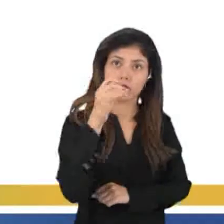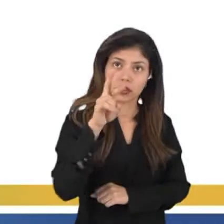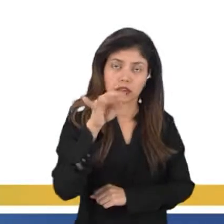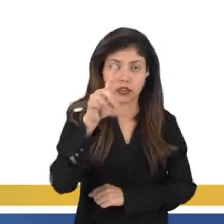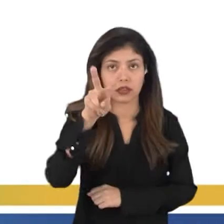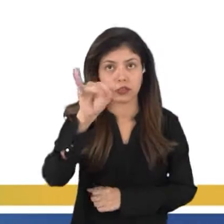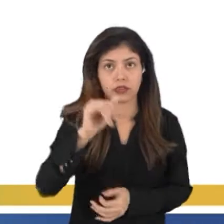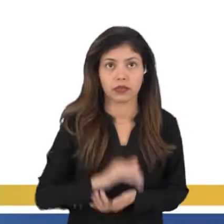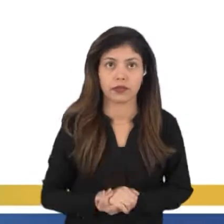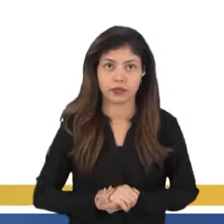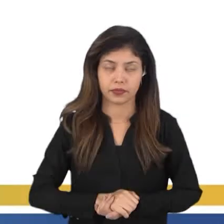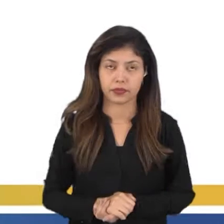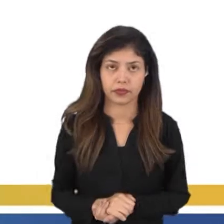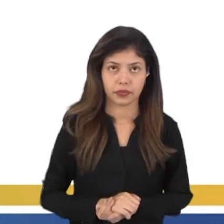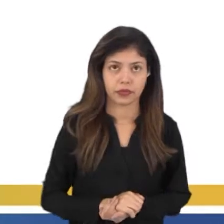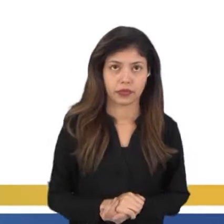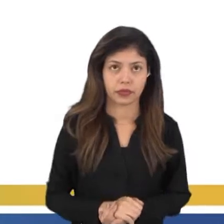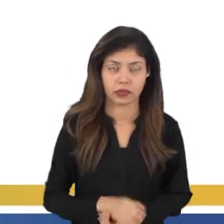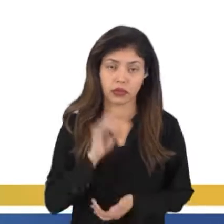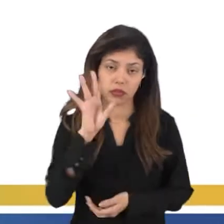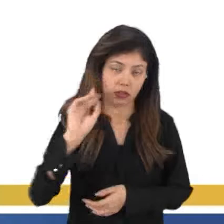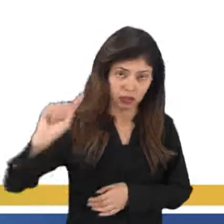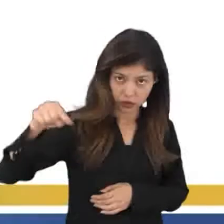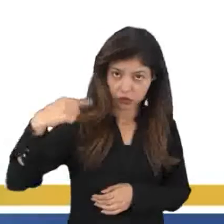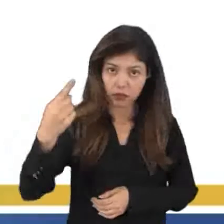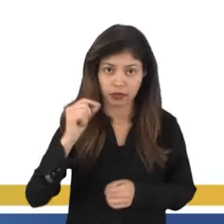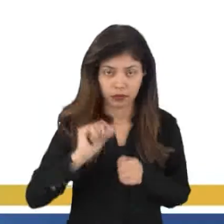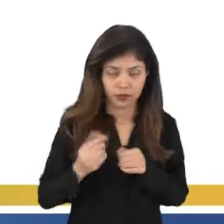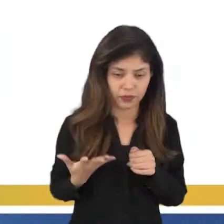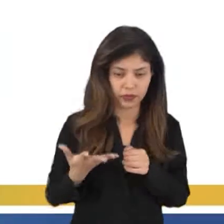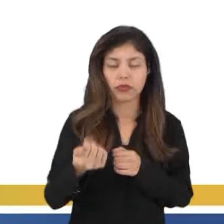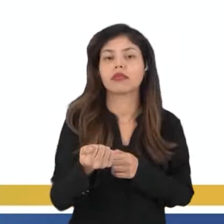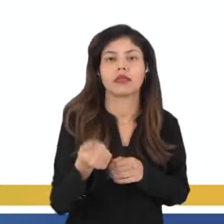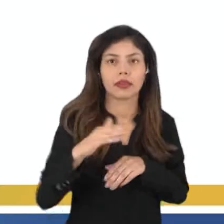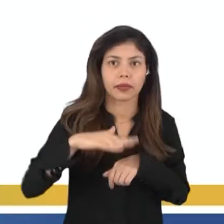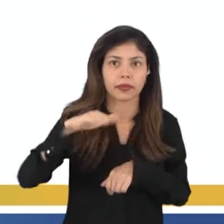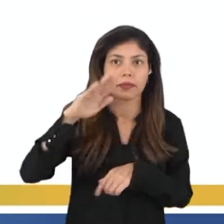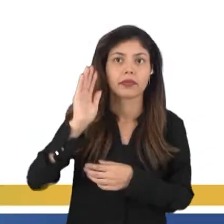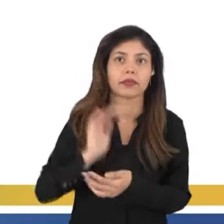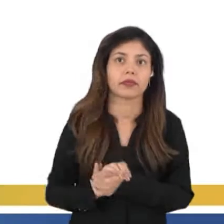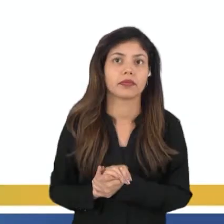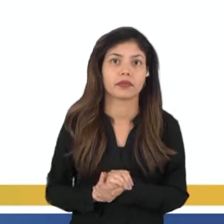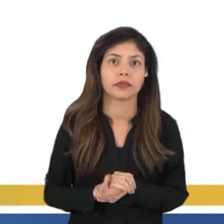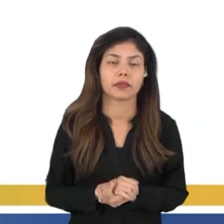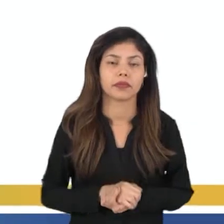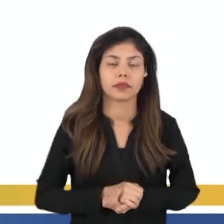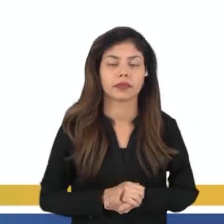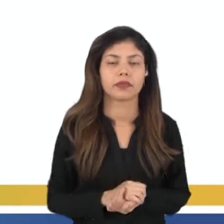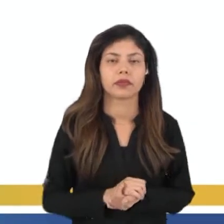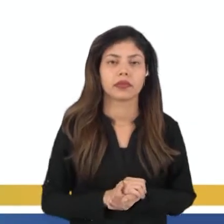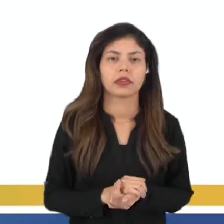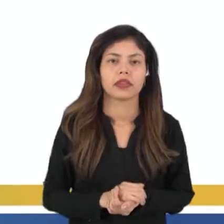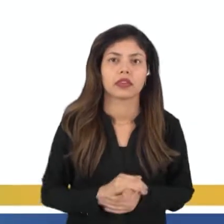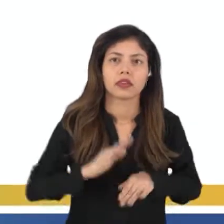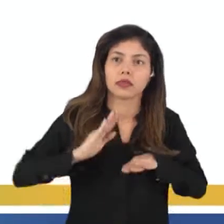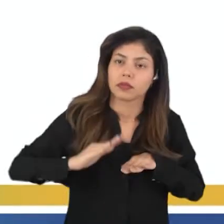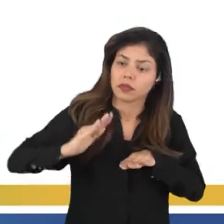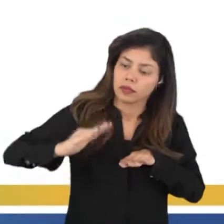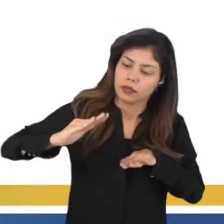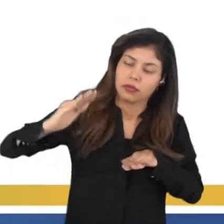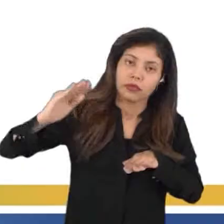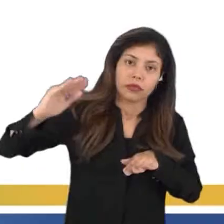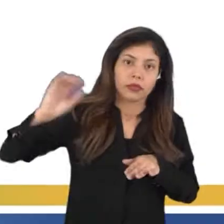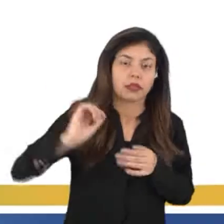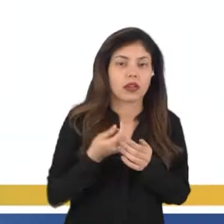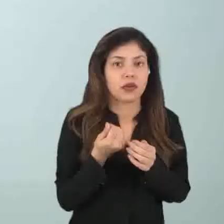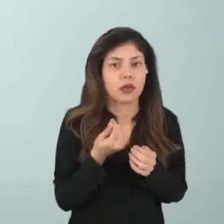construir ferrovias e hidrovias. Só recentemente vem recebendo maiores investimentos, ou seja, à medida em que